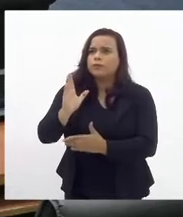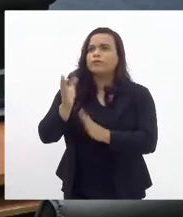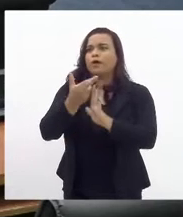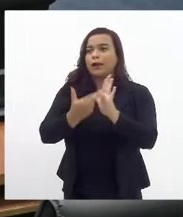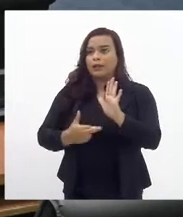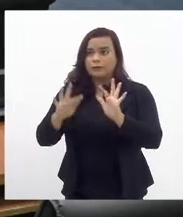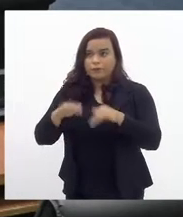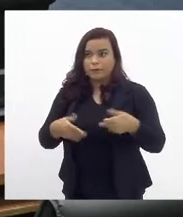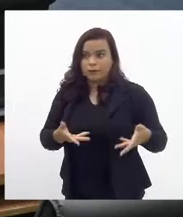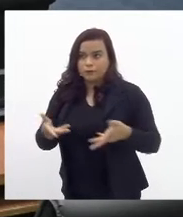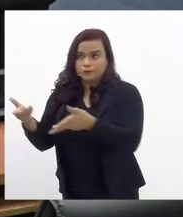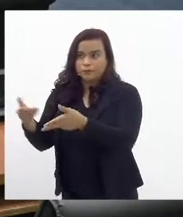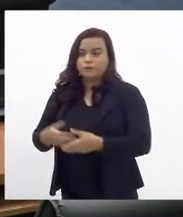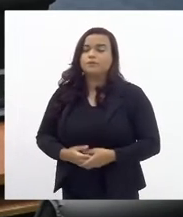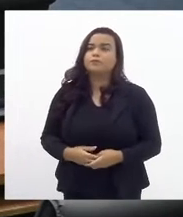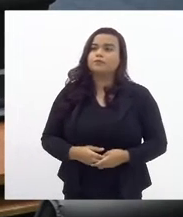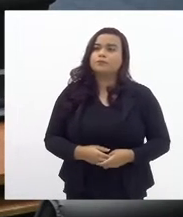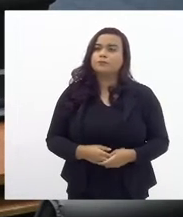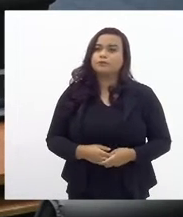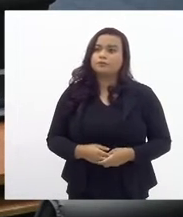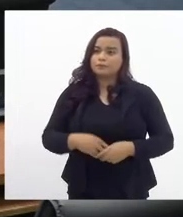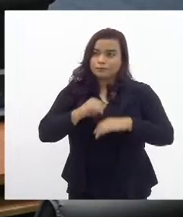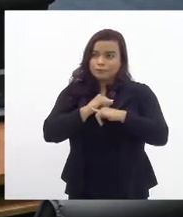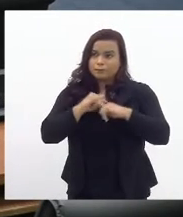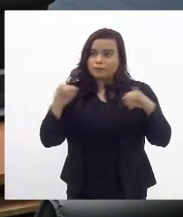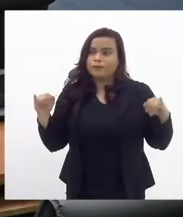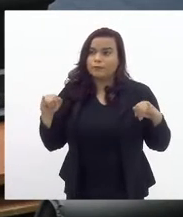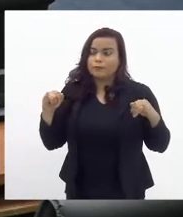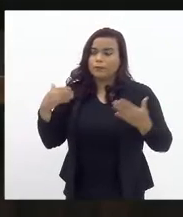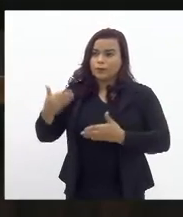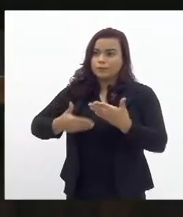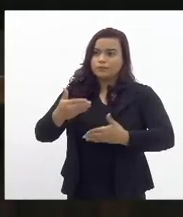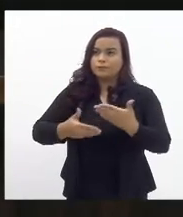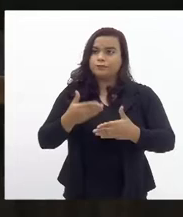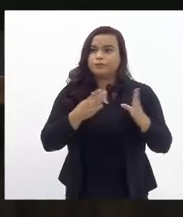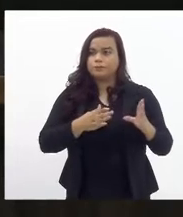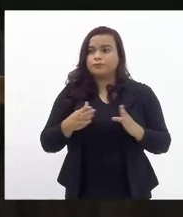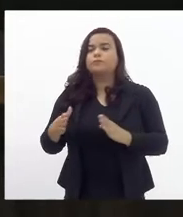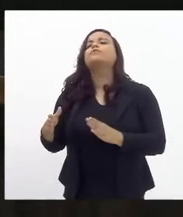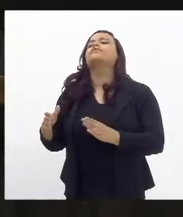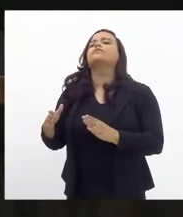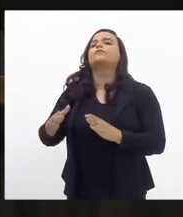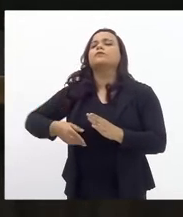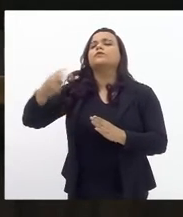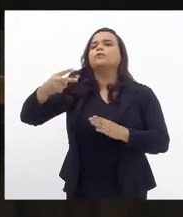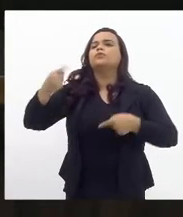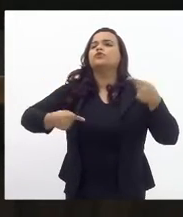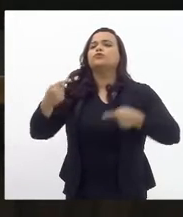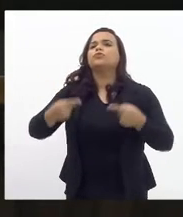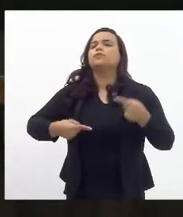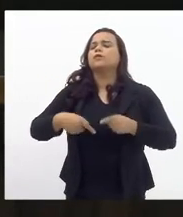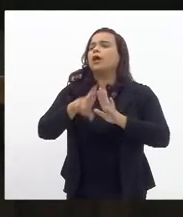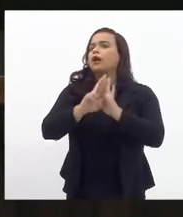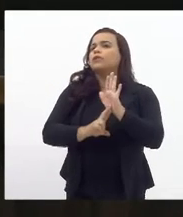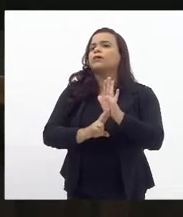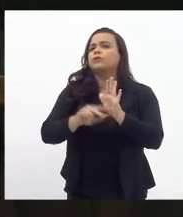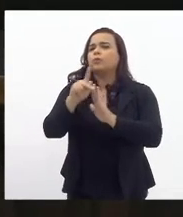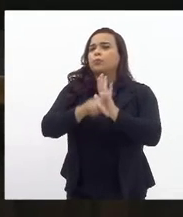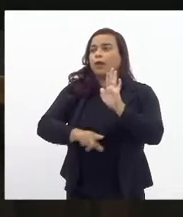do final. Anuncio, em tramitação ordinária, em segunda discussão, redação do vencido. Projeto de lei